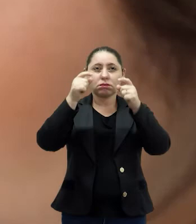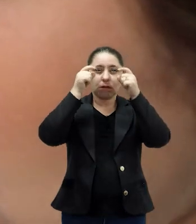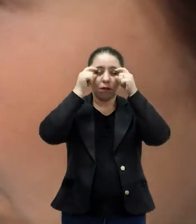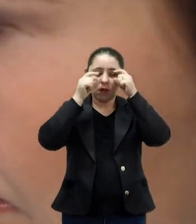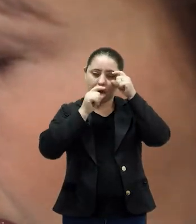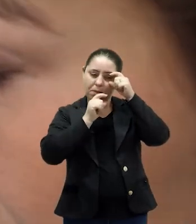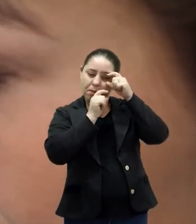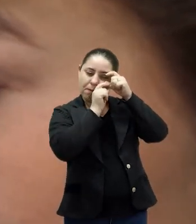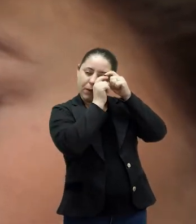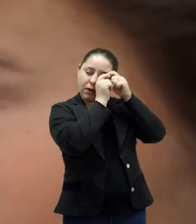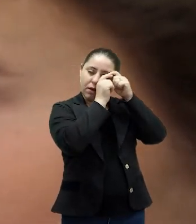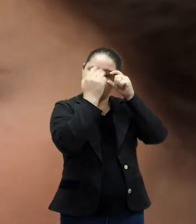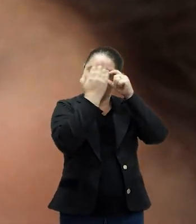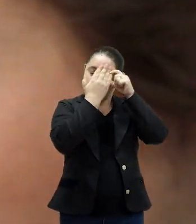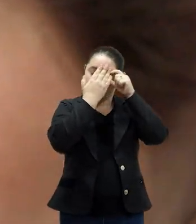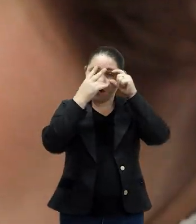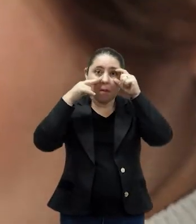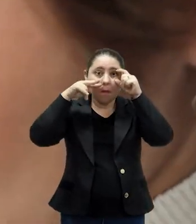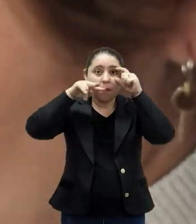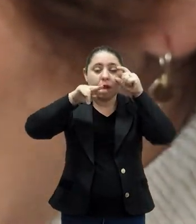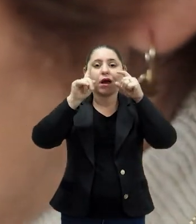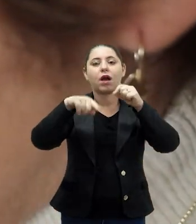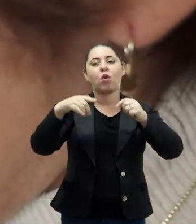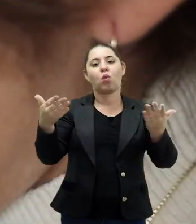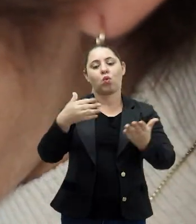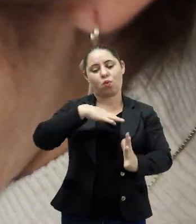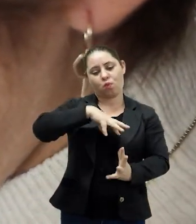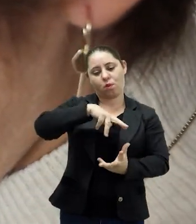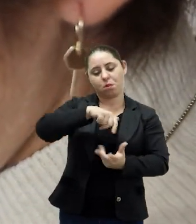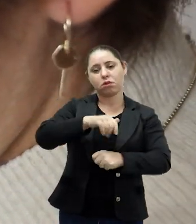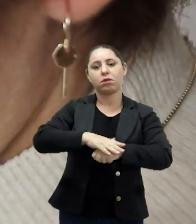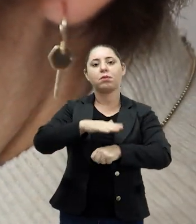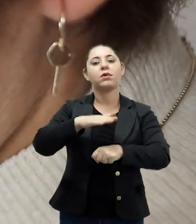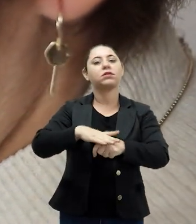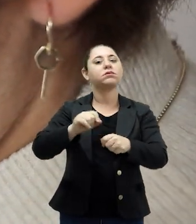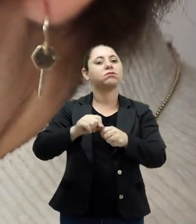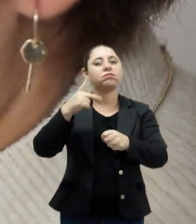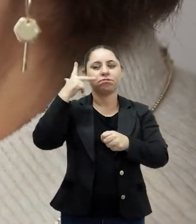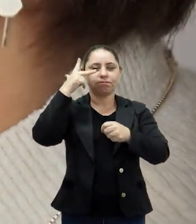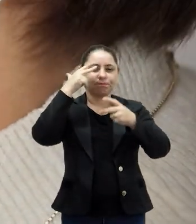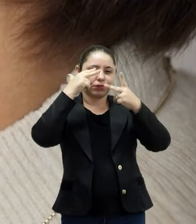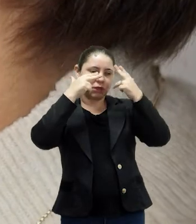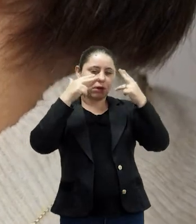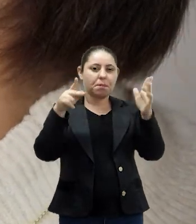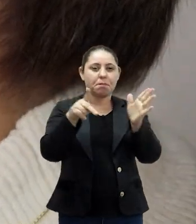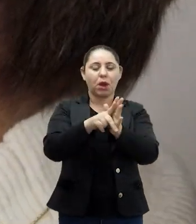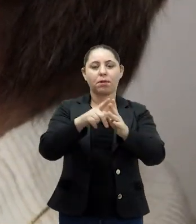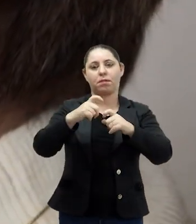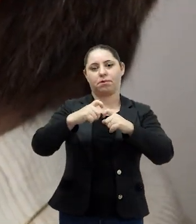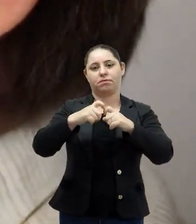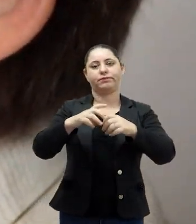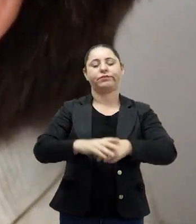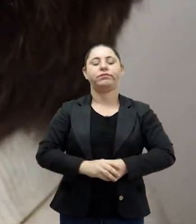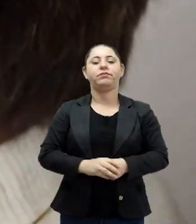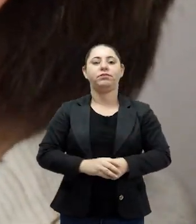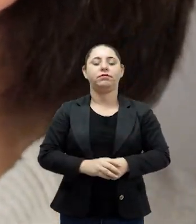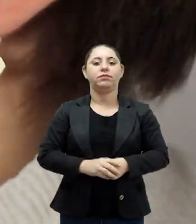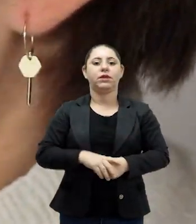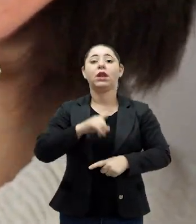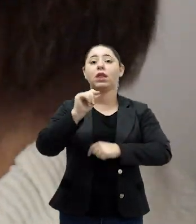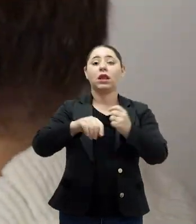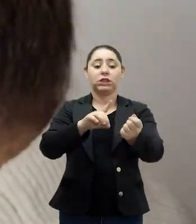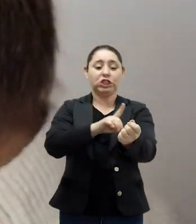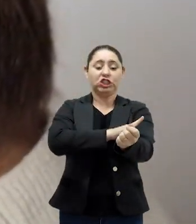de lente intraocular. É a cirurgia mais realizada no mundo hoje, em termos de procedimento cirúrgico na medicina. E quem